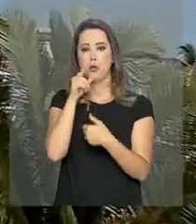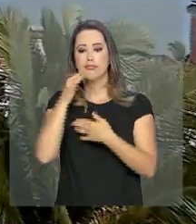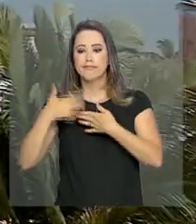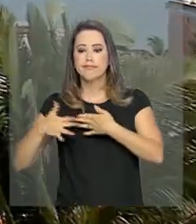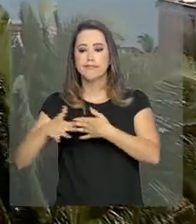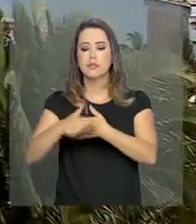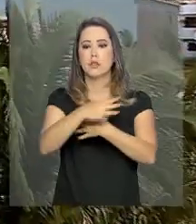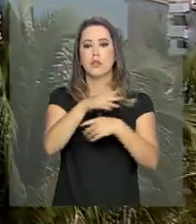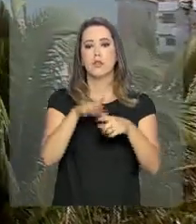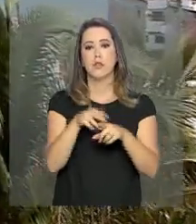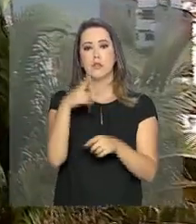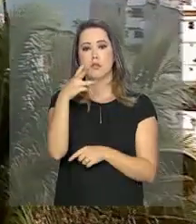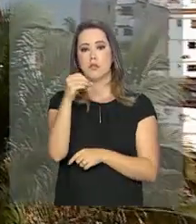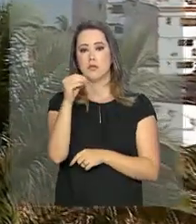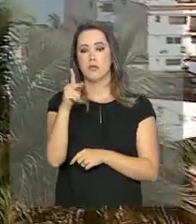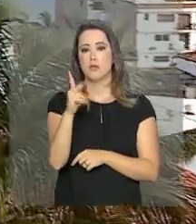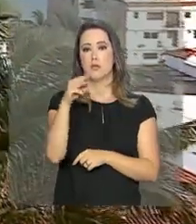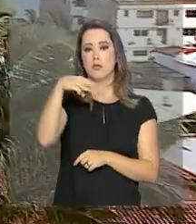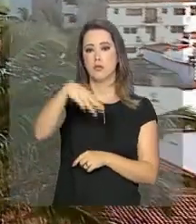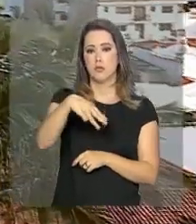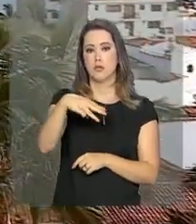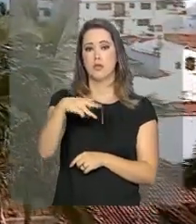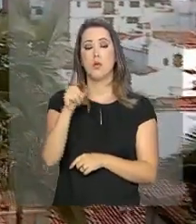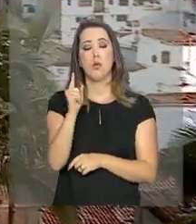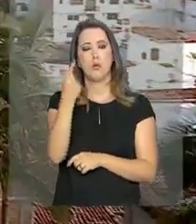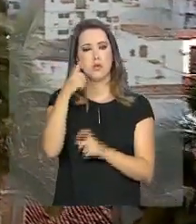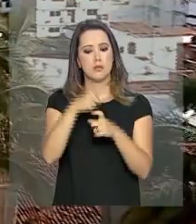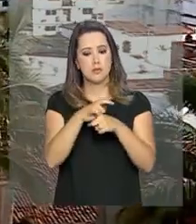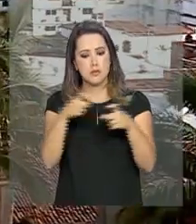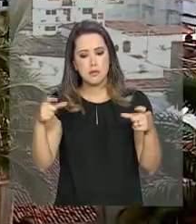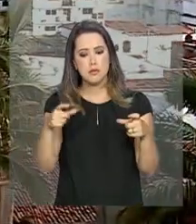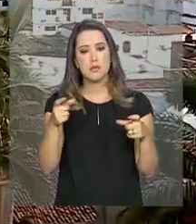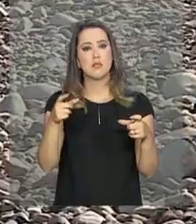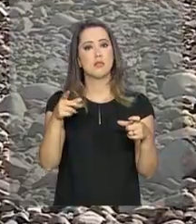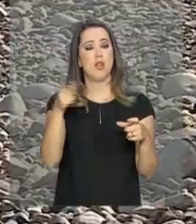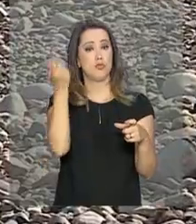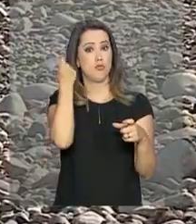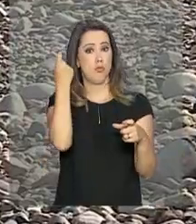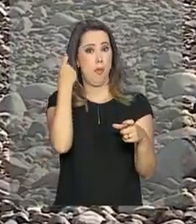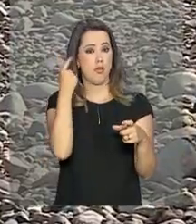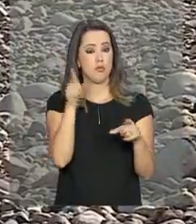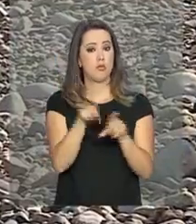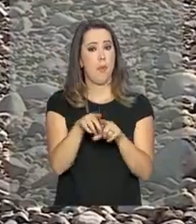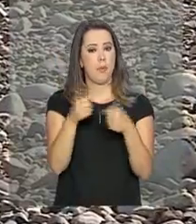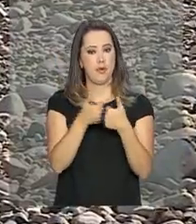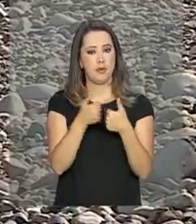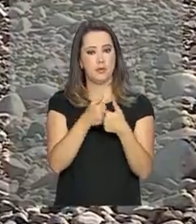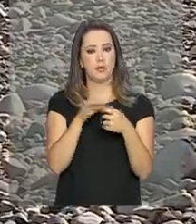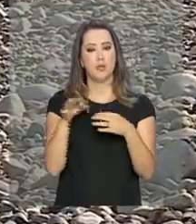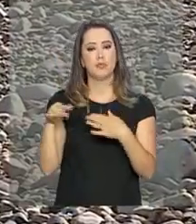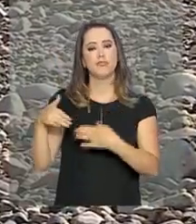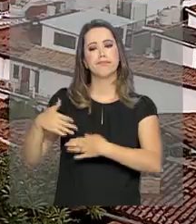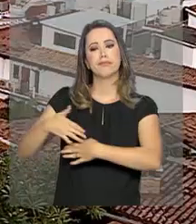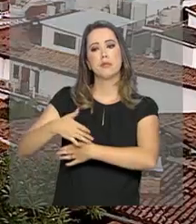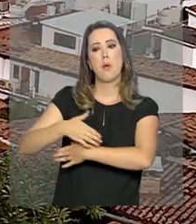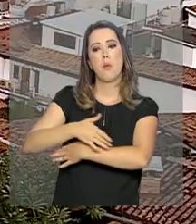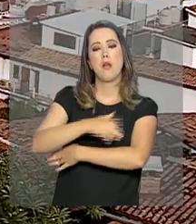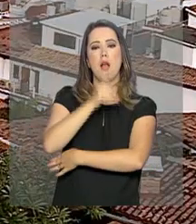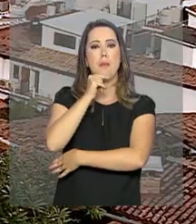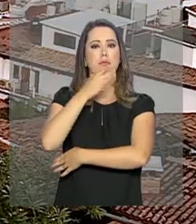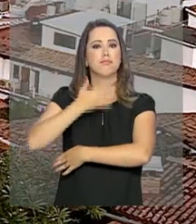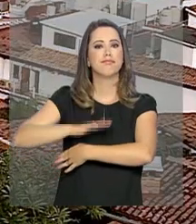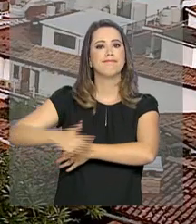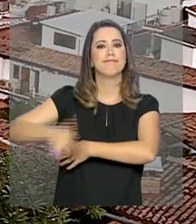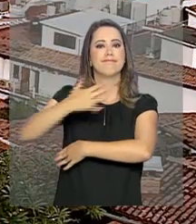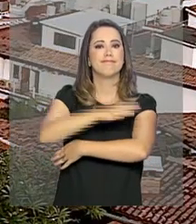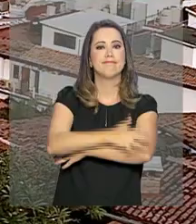pouco mais de 300 quilômetros de guadalajara uma das maiores cidades do país além dos vários quilômetros de praia pode se desfrutar